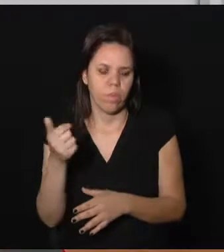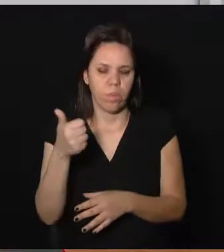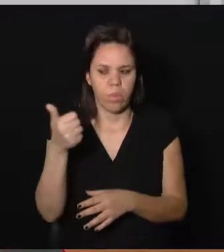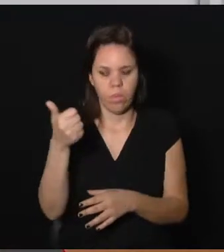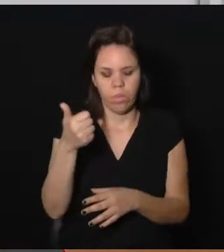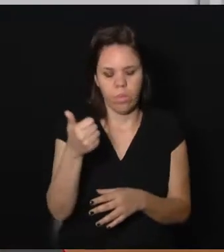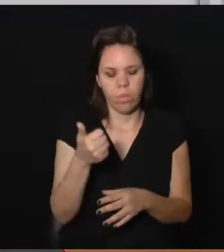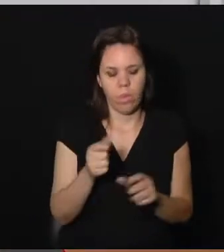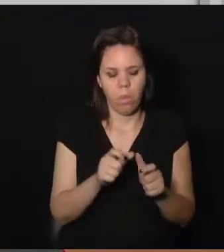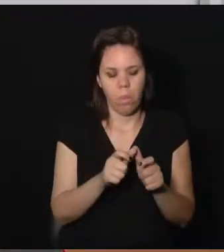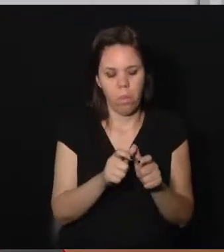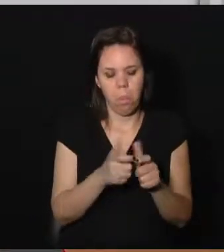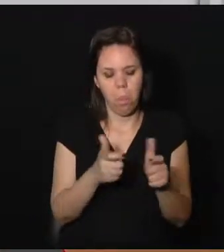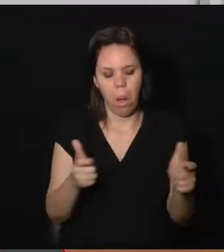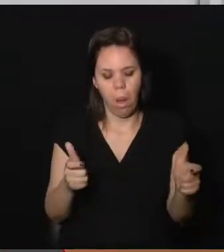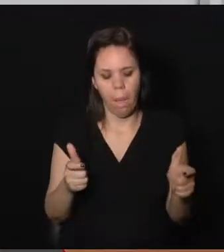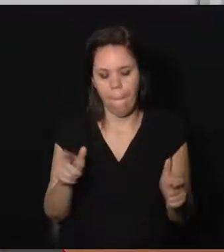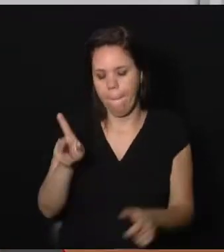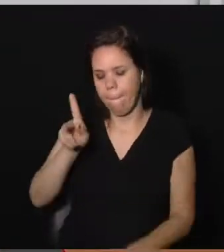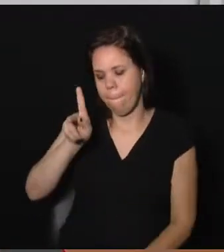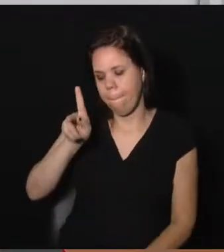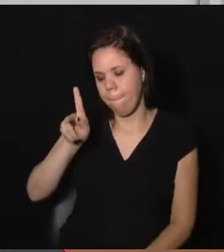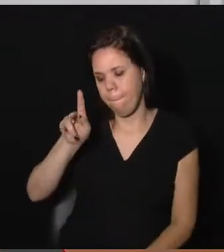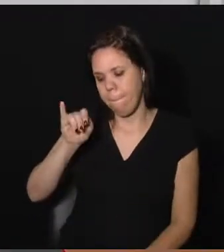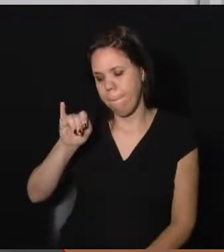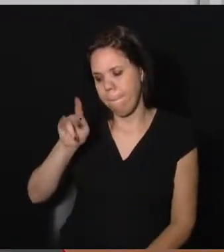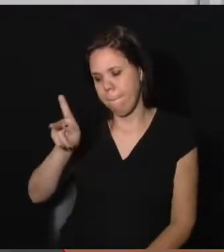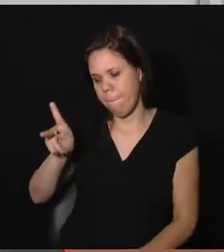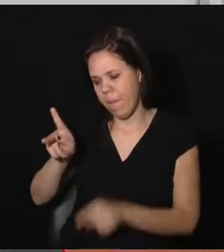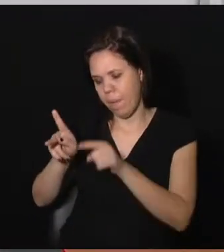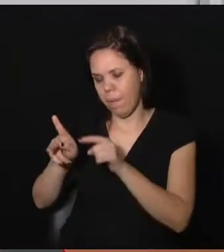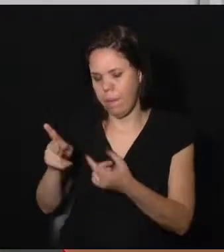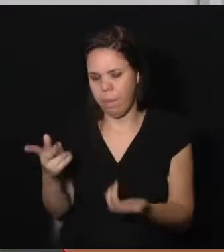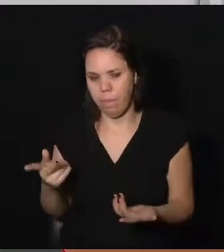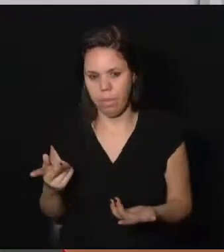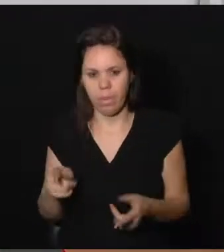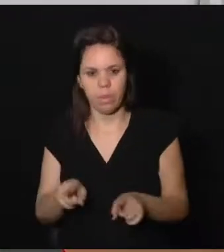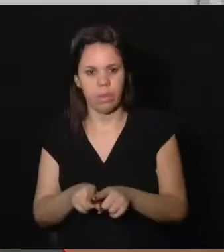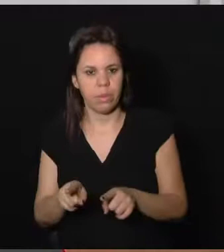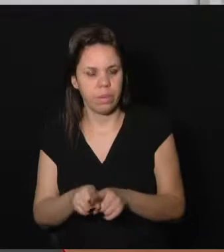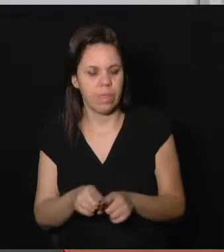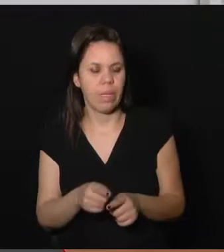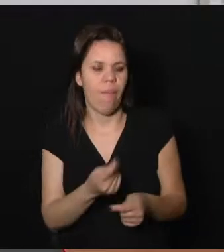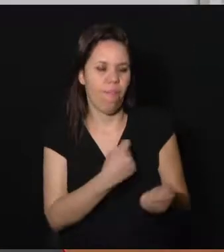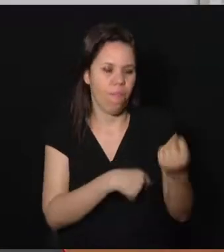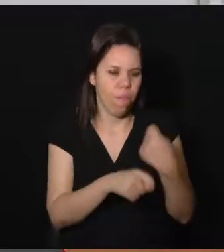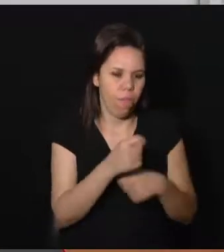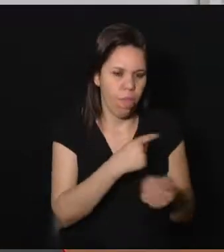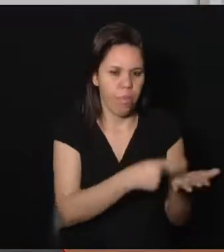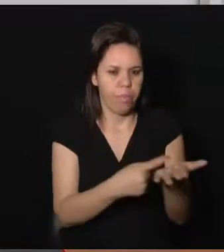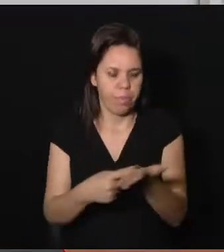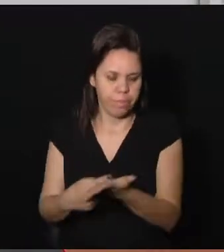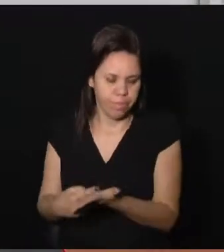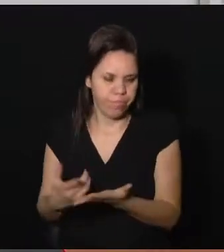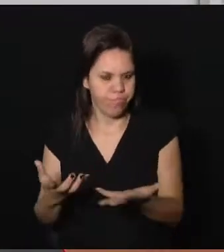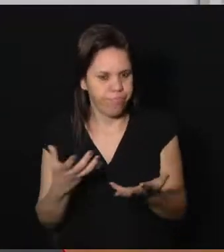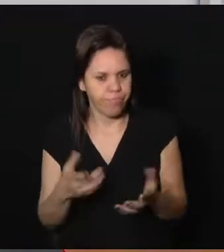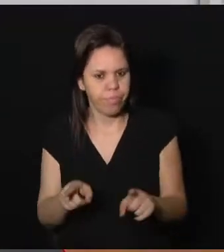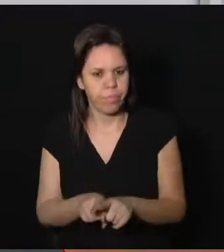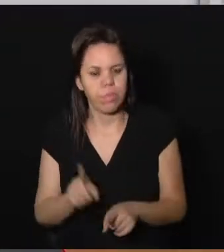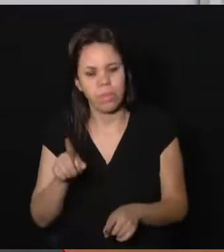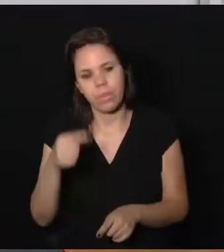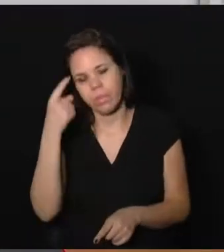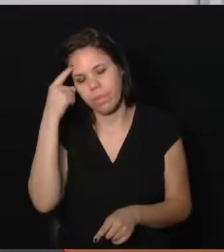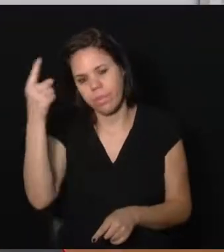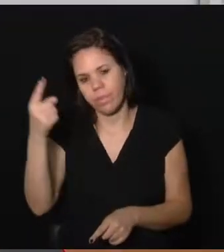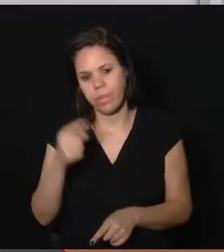né? Então, os acordos, essa movimentação, esse fluxo de comércio, ele vai buscar necessariamente isso, né? Então, a ideia